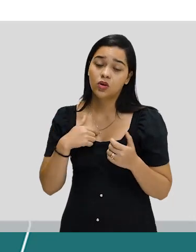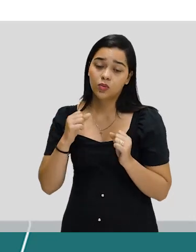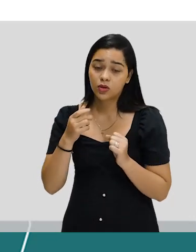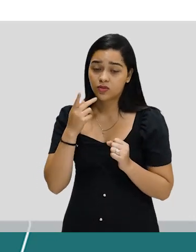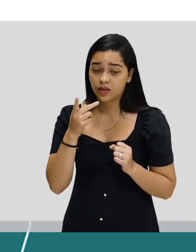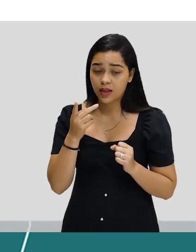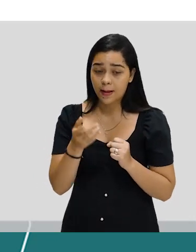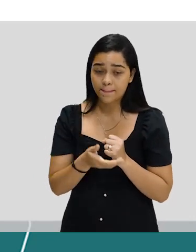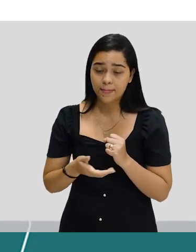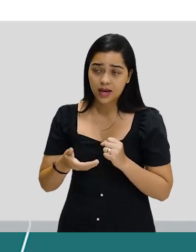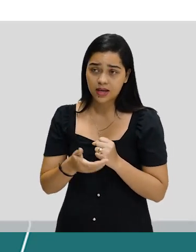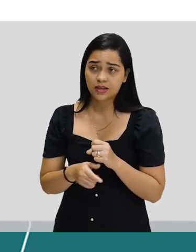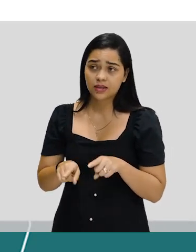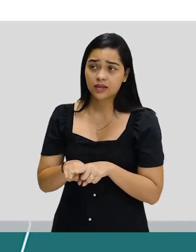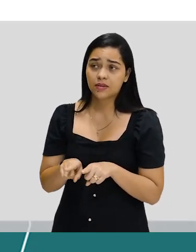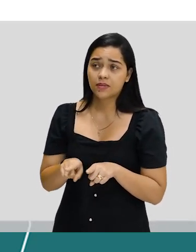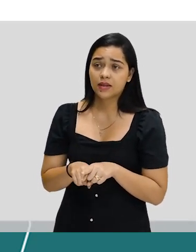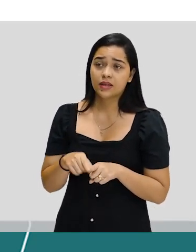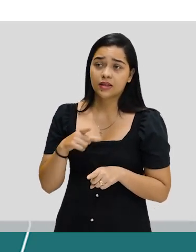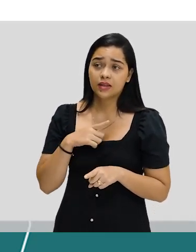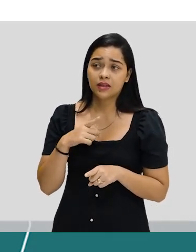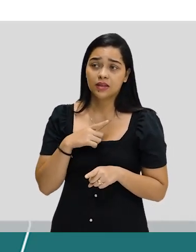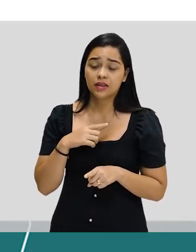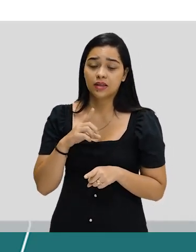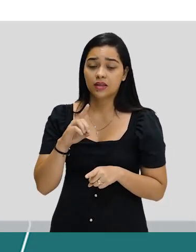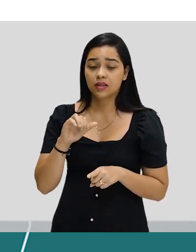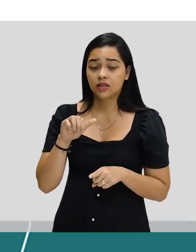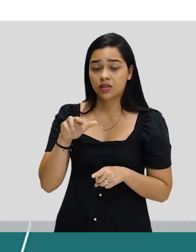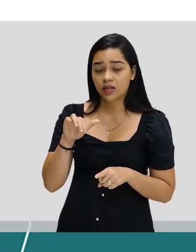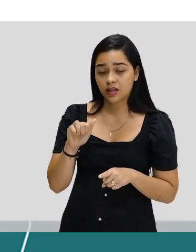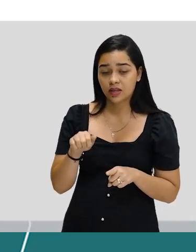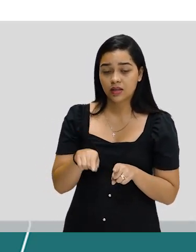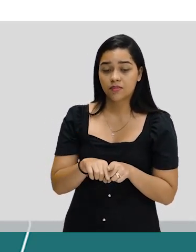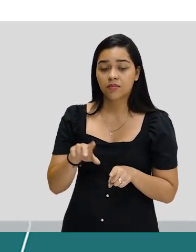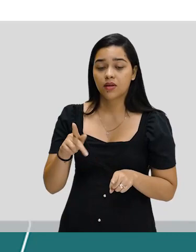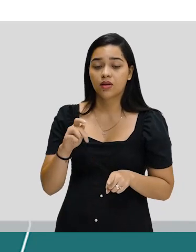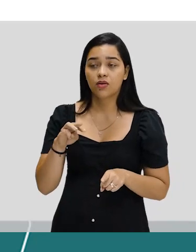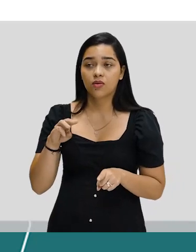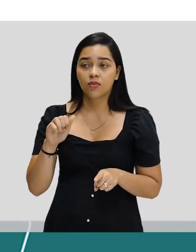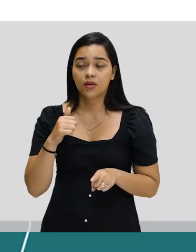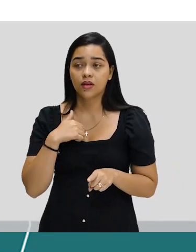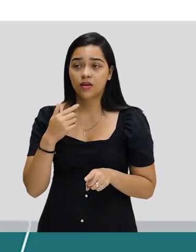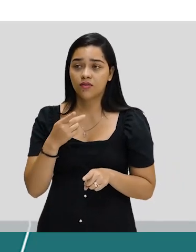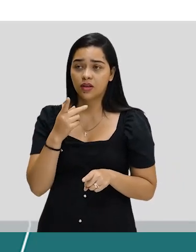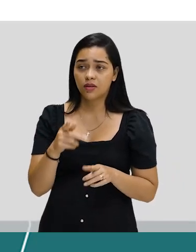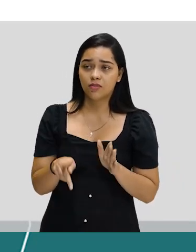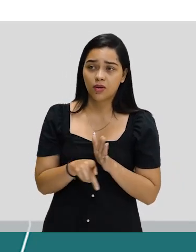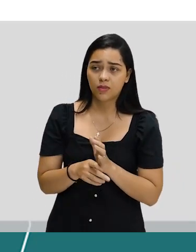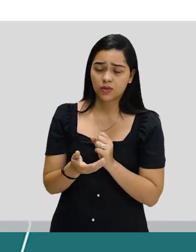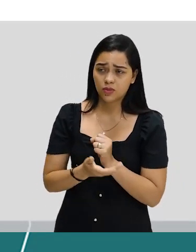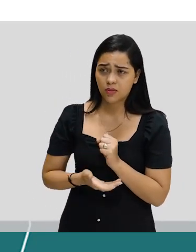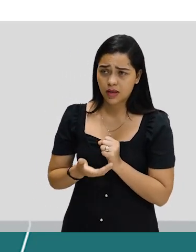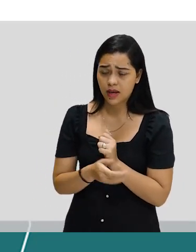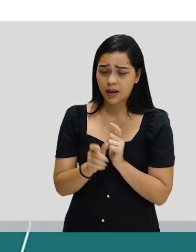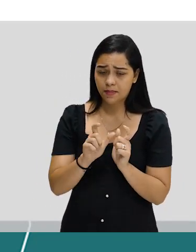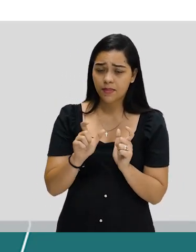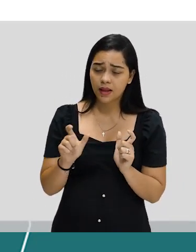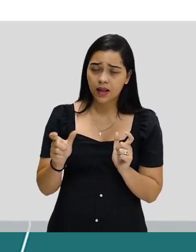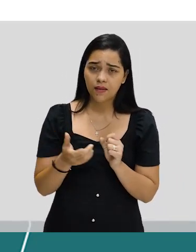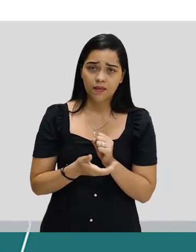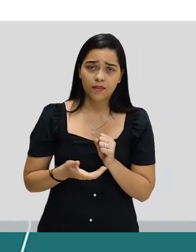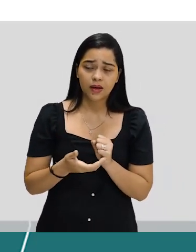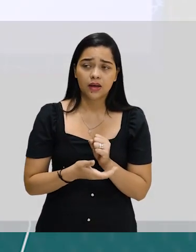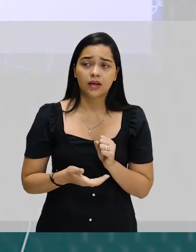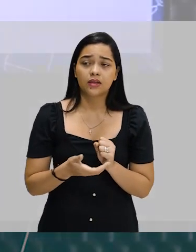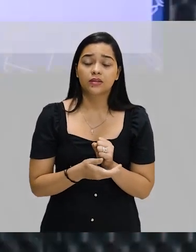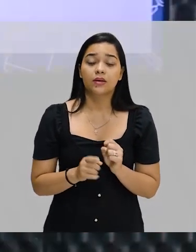falar básica, negativa, diária e humana. Eu falei tudo assim, vem do básico, no caso, a palavra